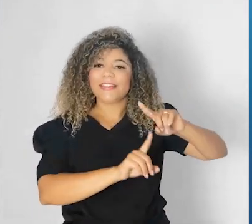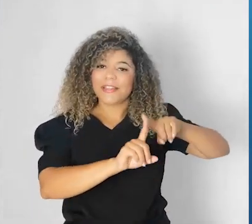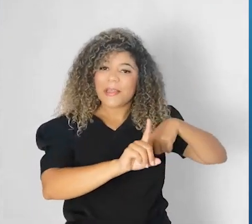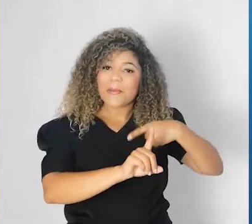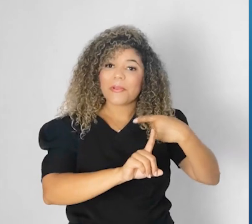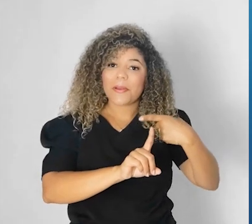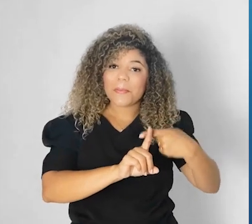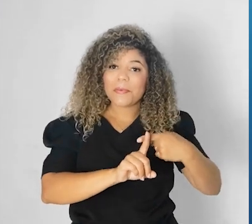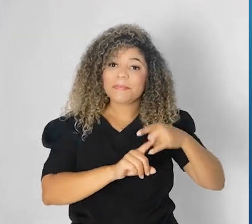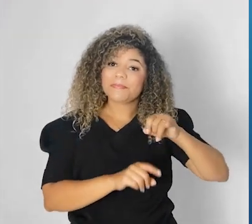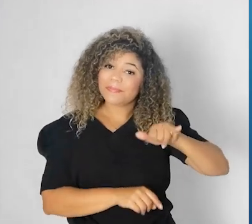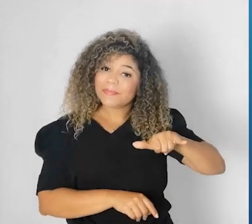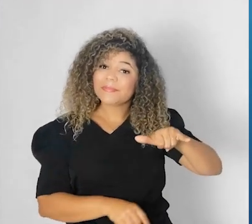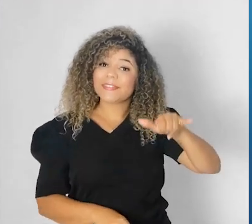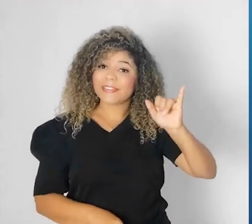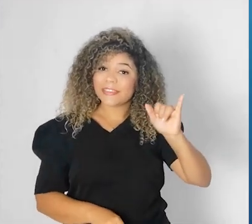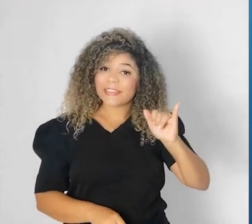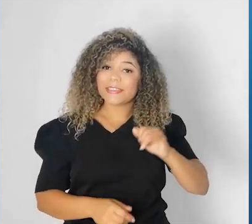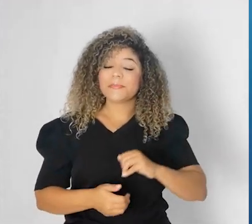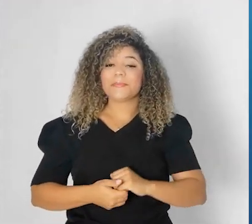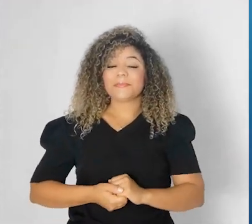mais y